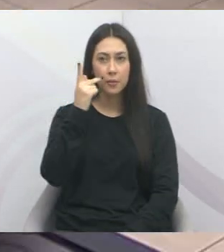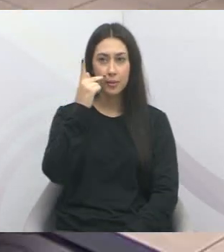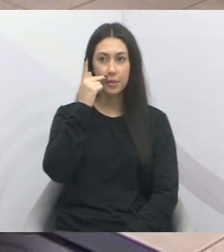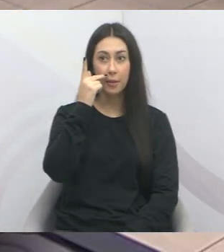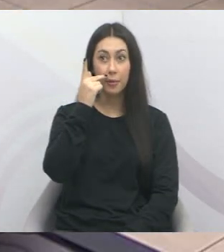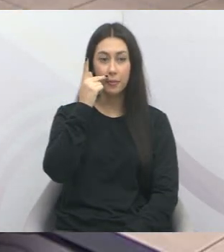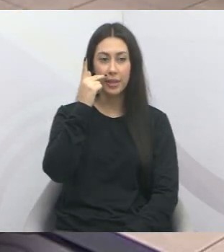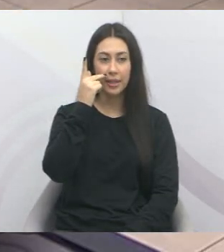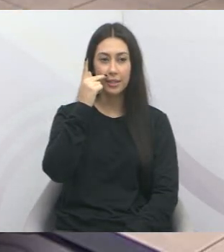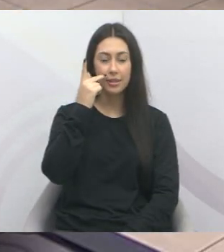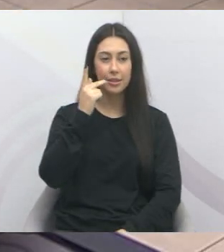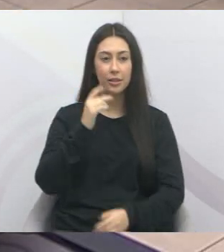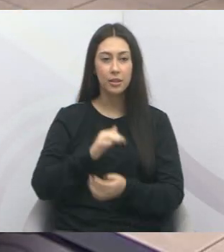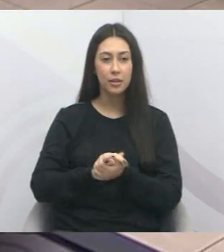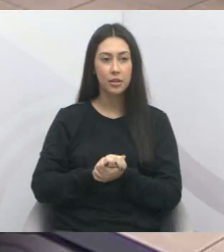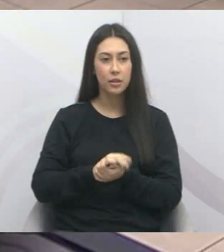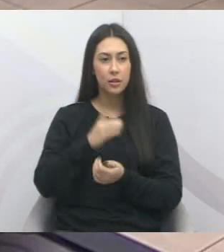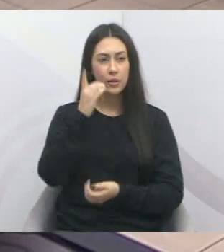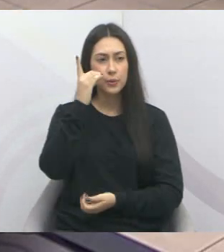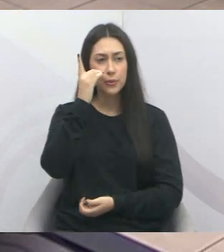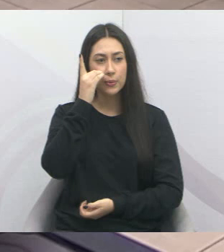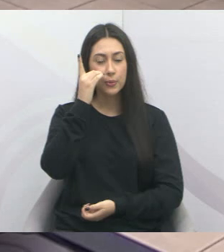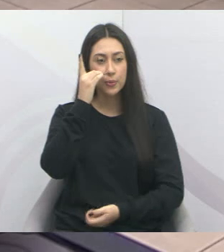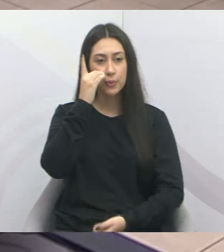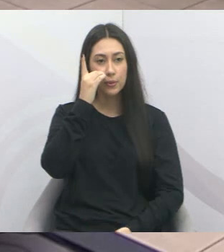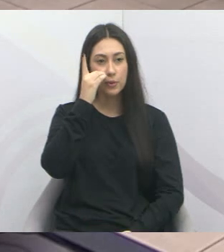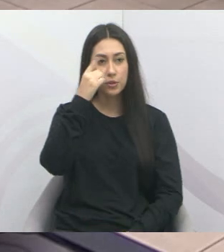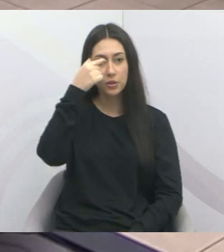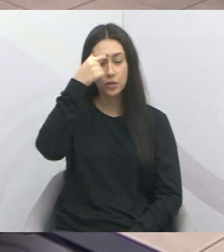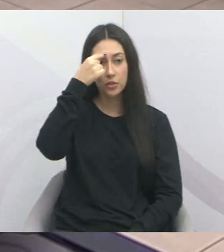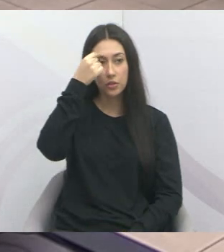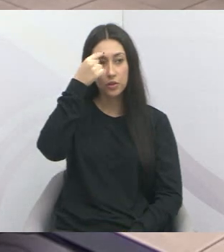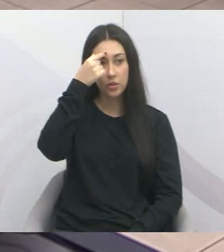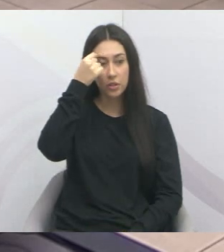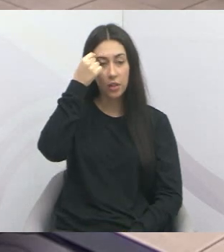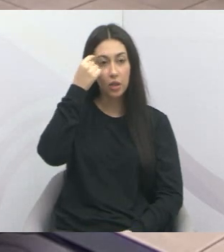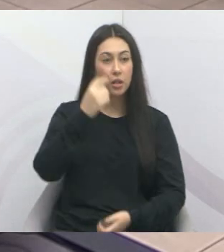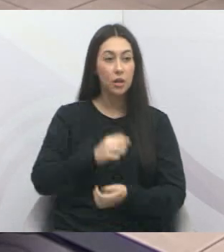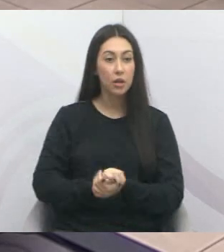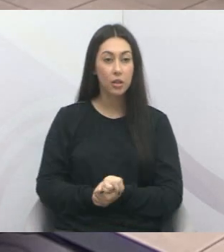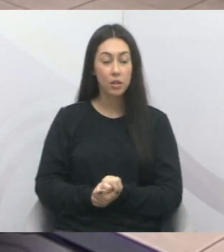Condutores, o Dude, de Garçazac, Paulinho do Esporte,